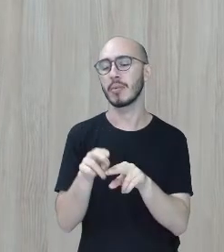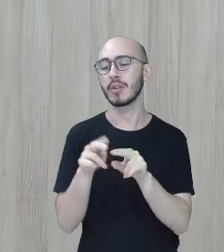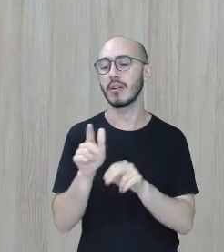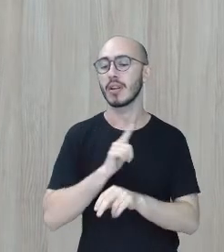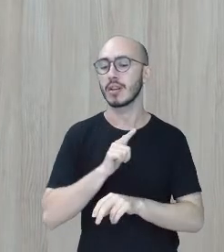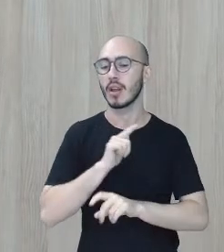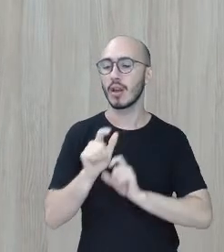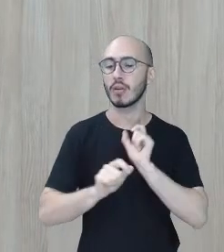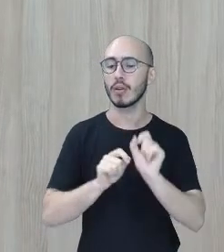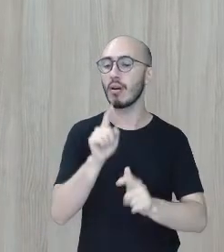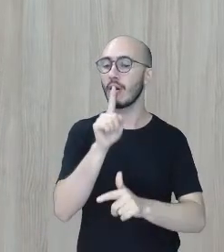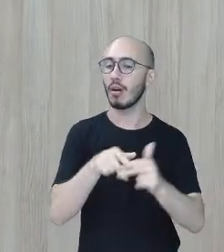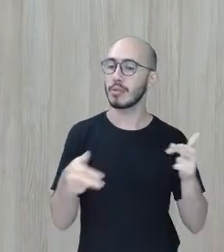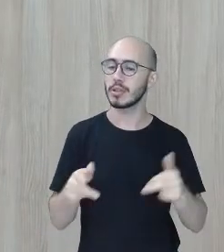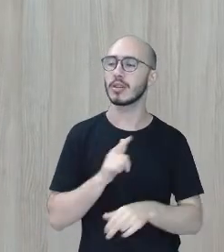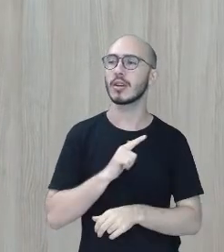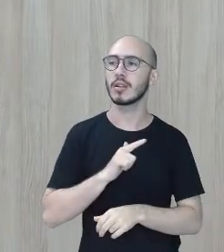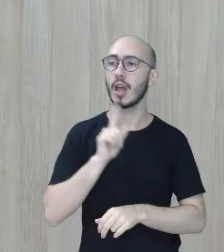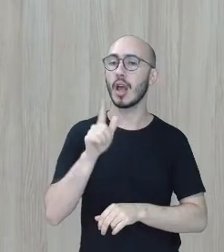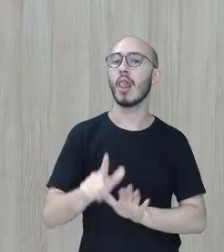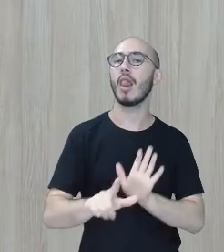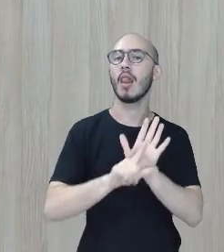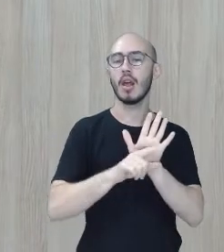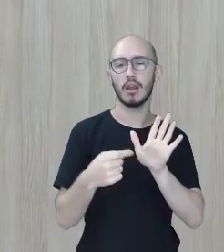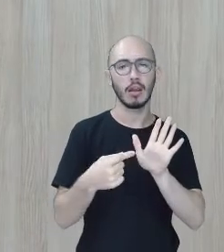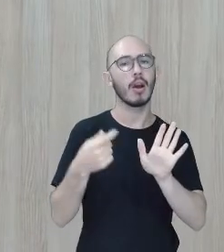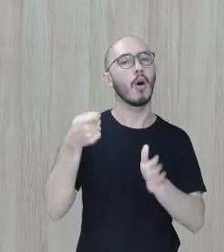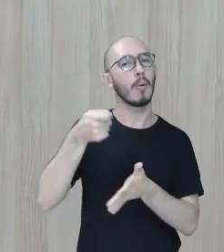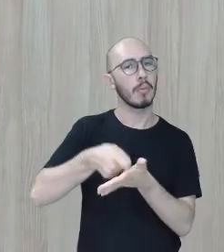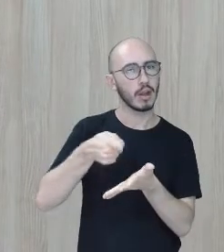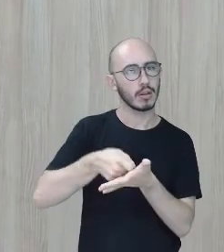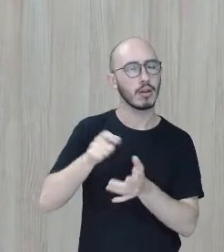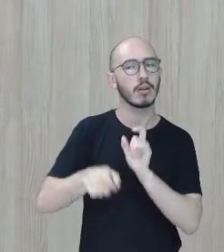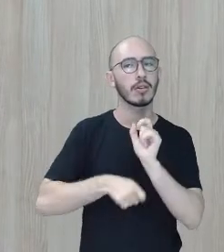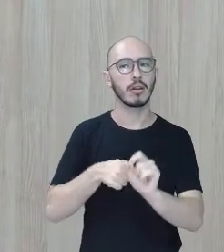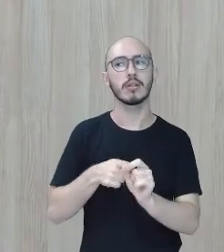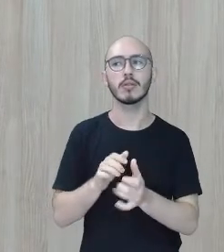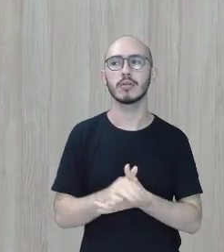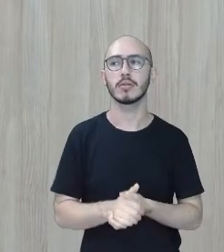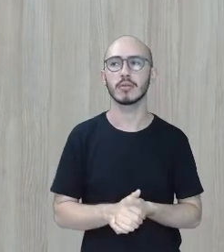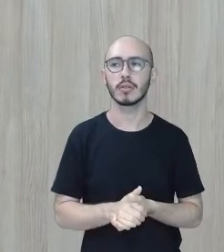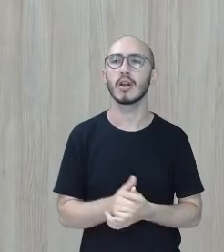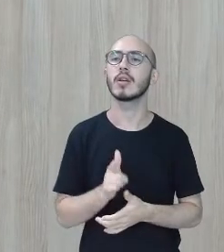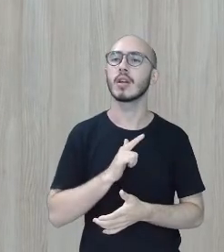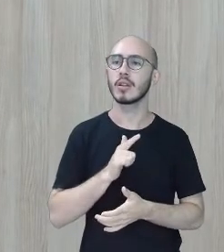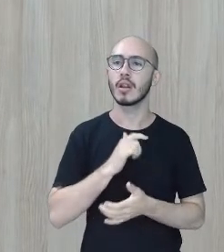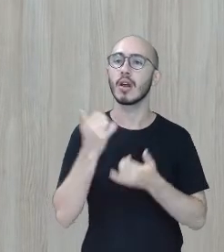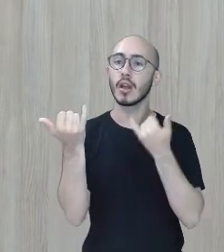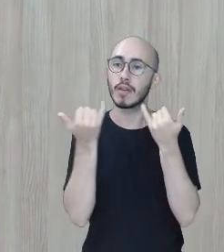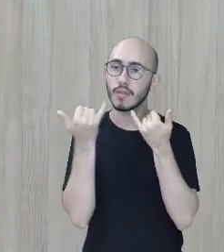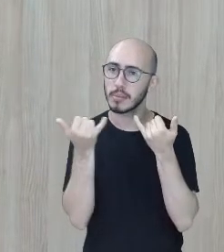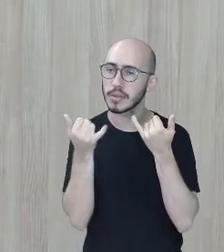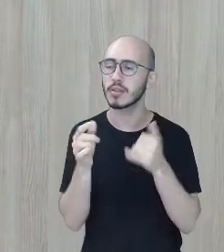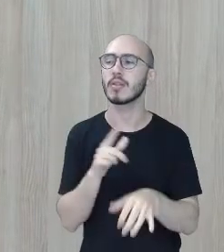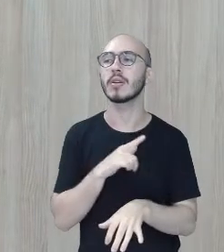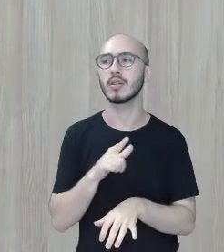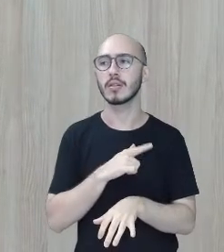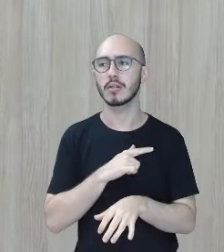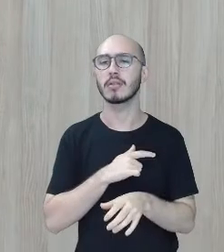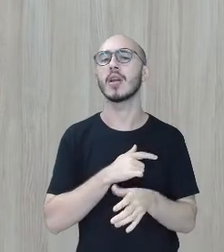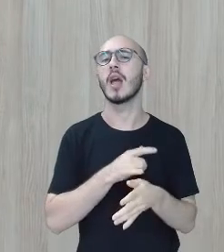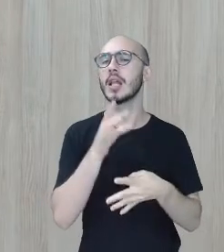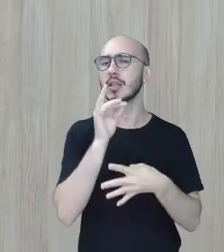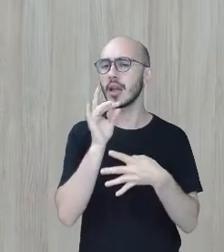existem objetos que, por lei, é obrigatório que esteja disponível toda